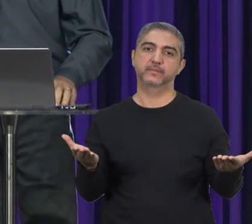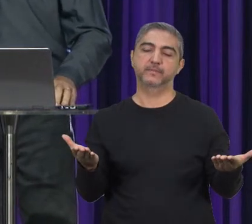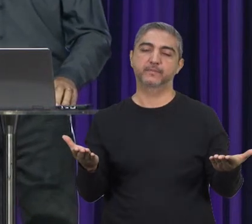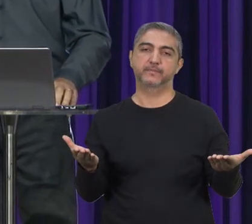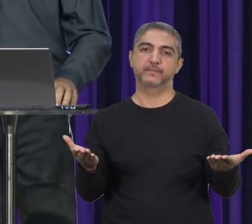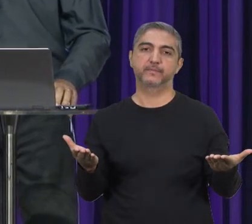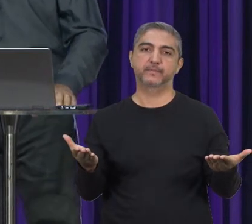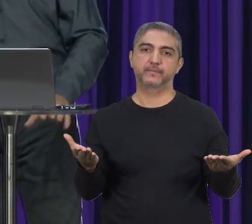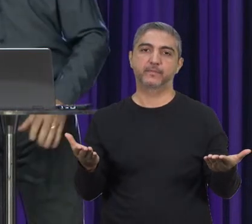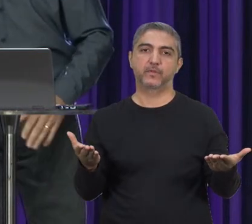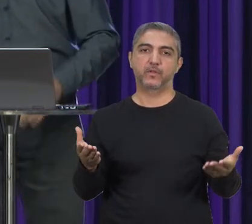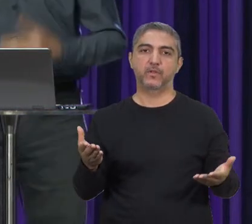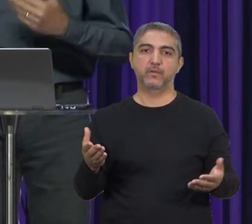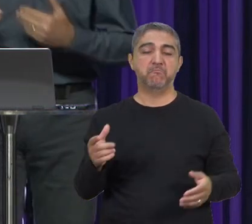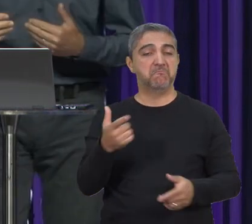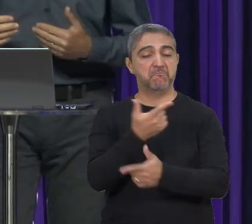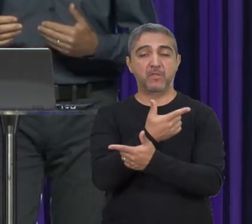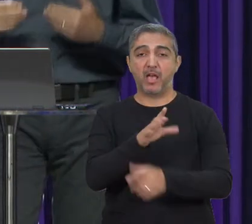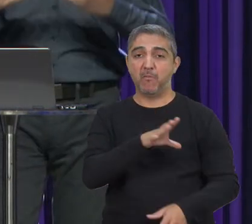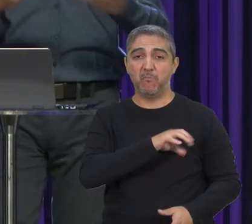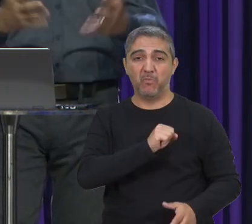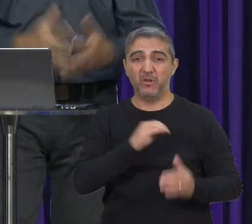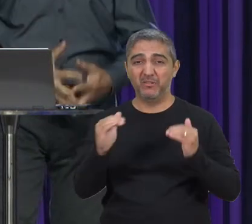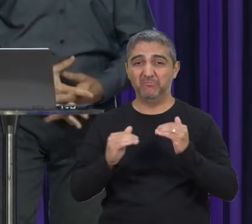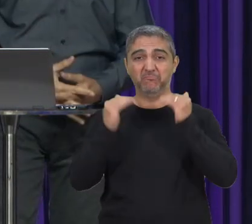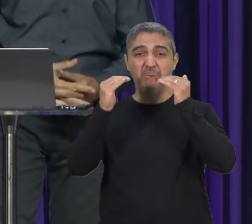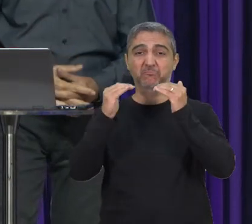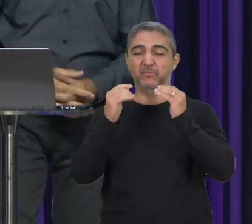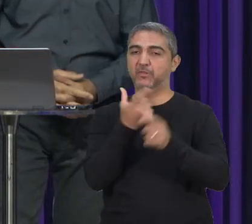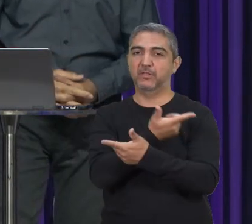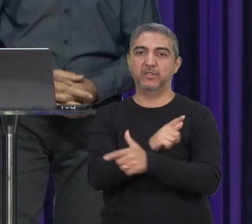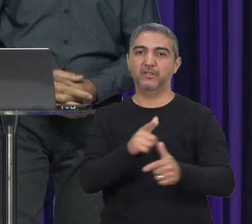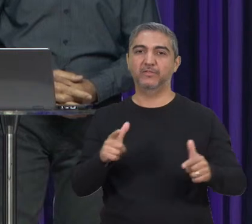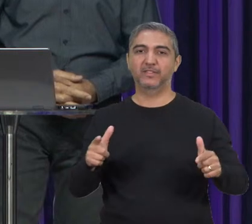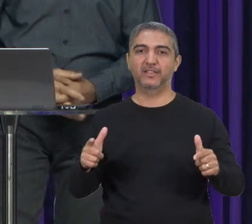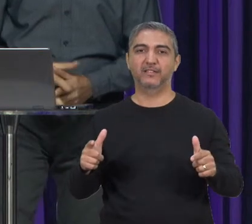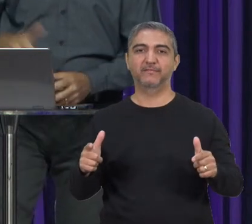maior amor maior do que dar a vida por seus amigos.